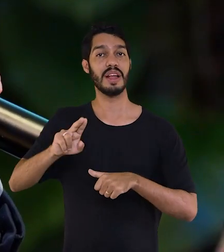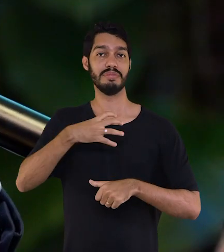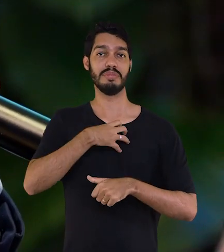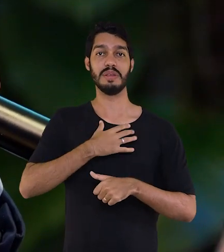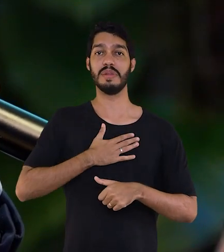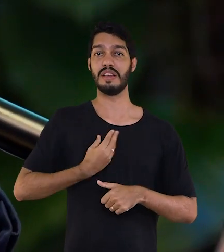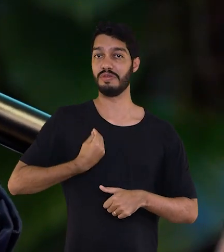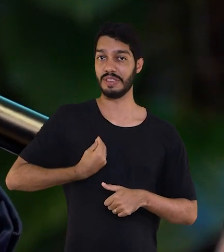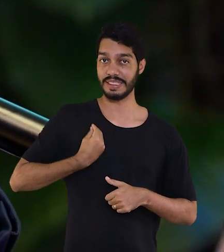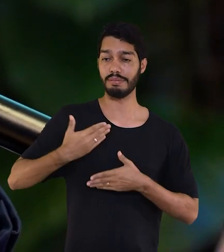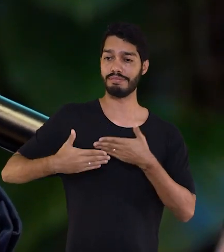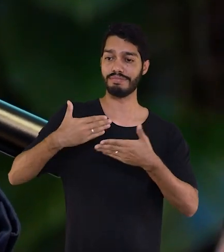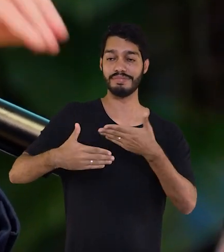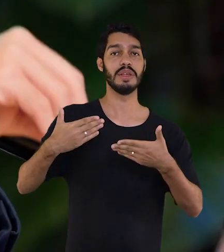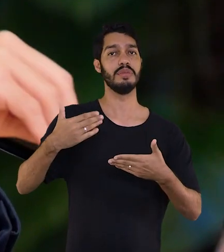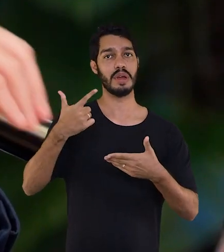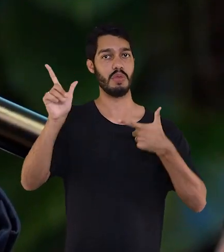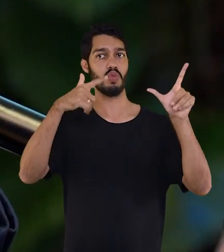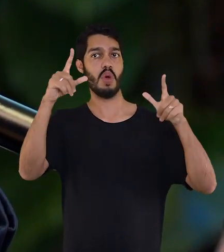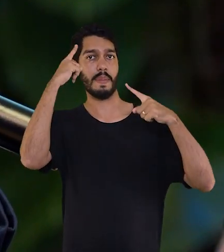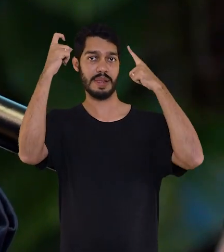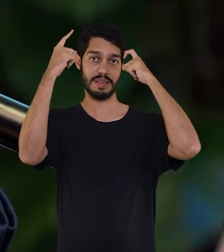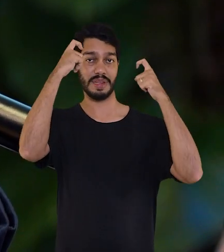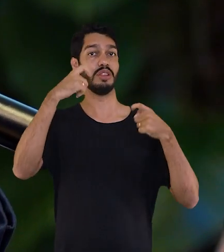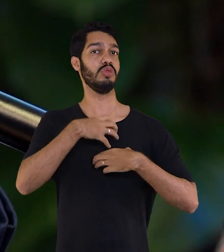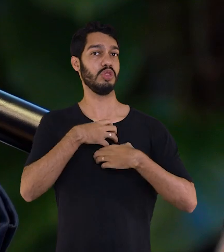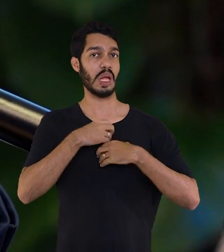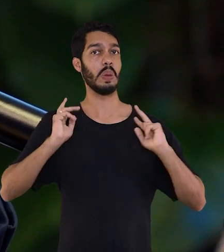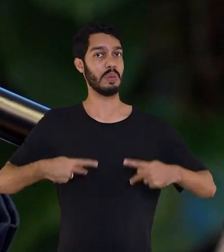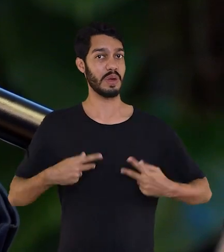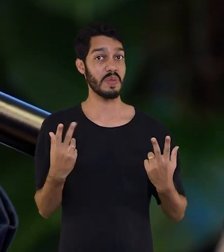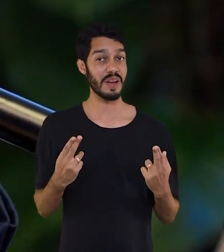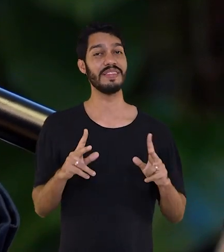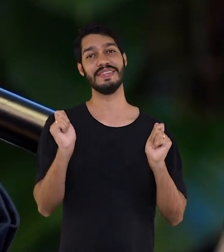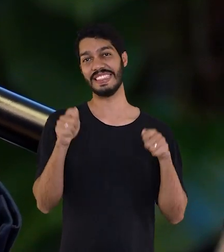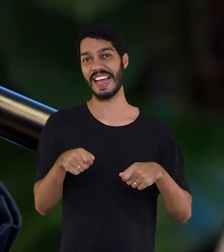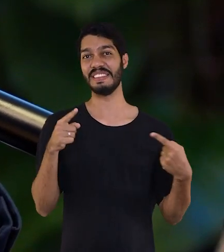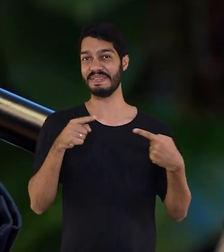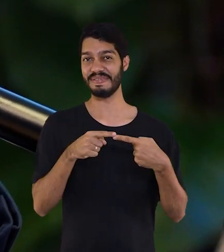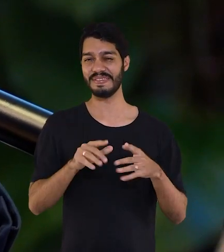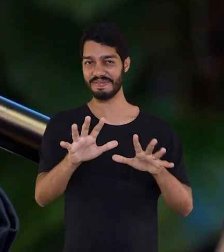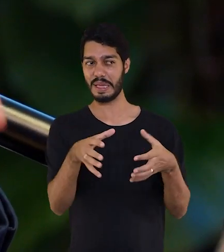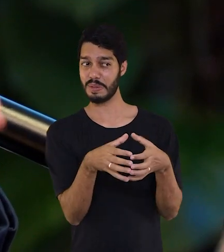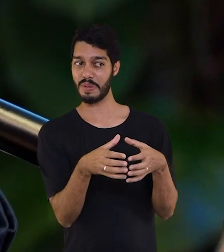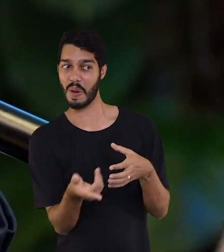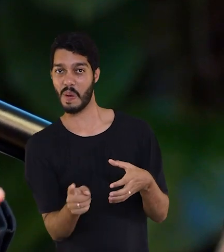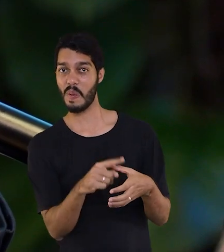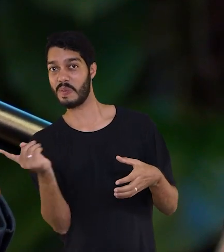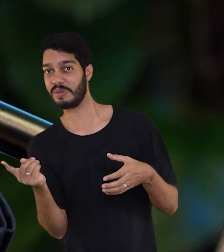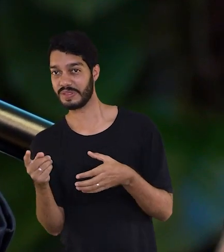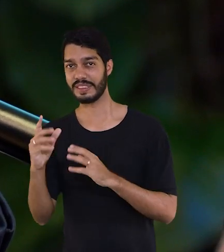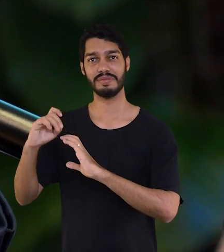neles a capacidade analítica de utilizar esse fator histórico na vida deles. Nos próximos pensamentos que eles vão ter como ser humano, eles conseguiram aplicar